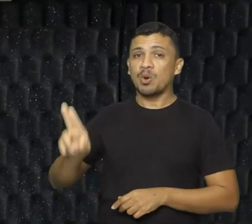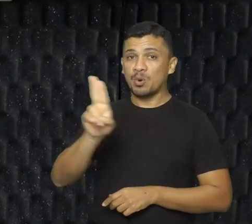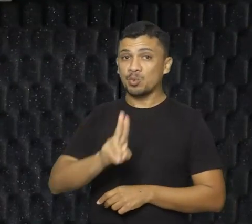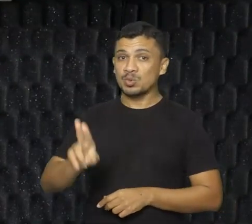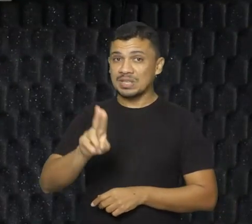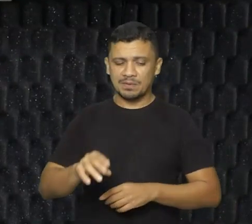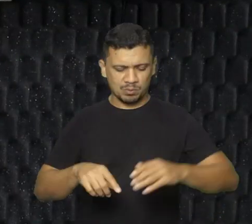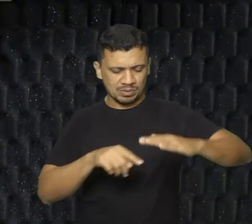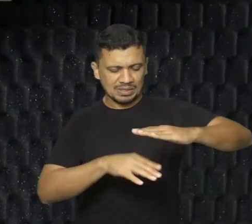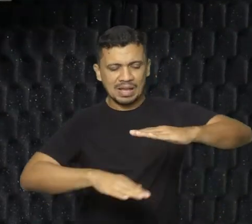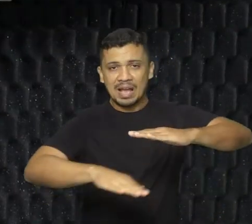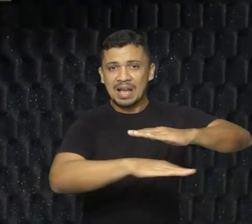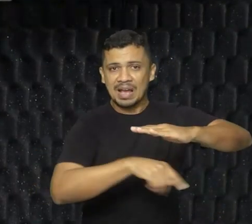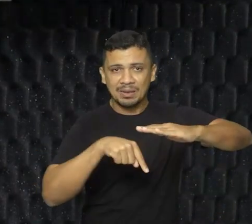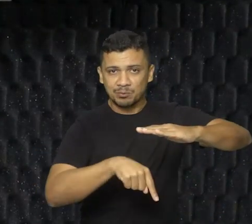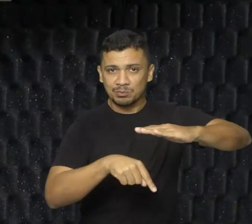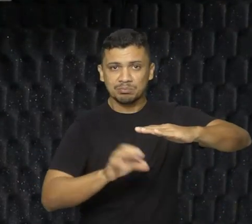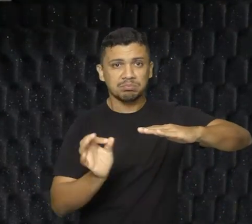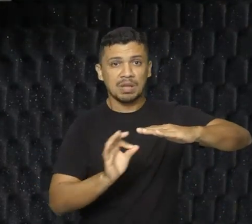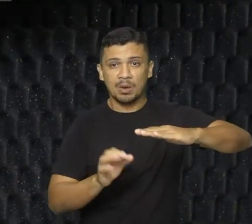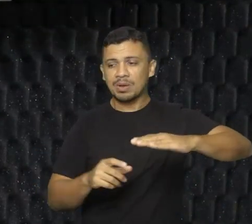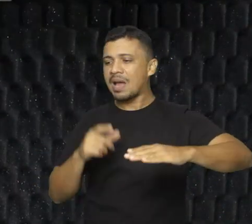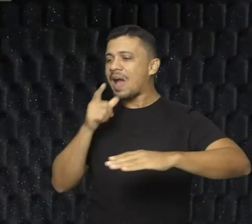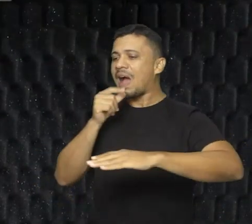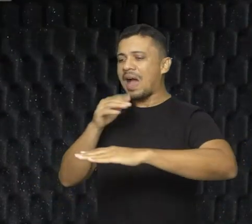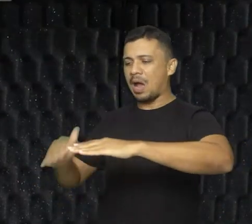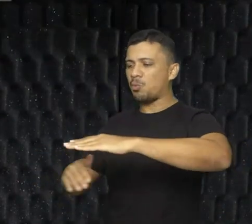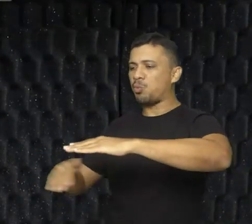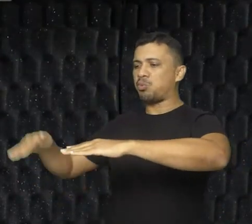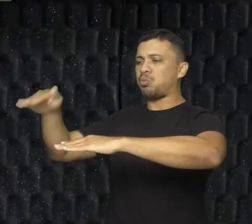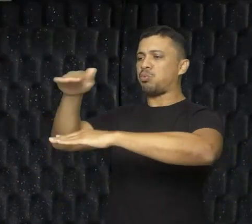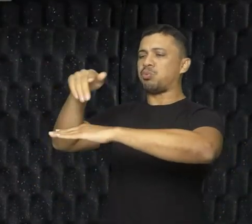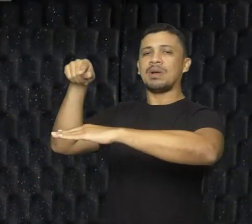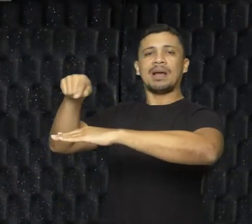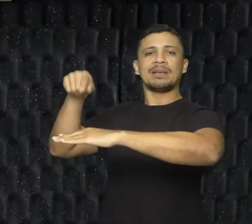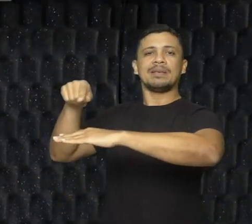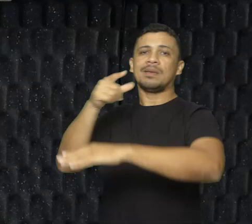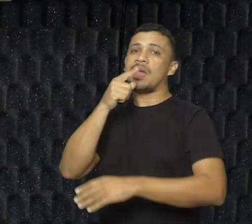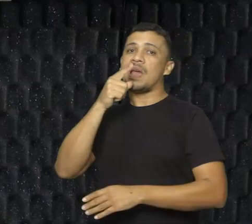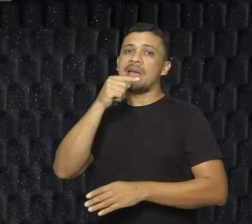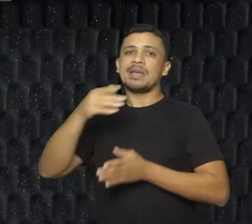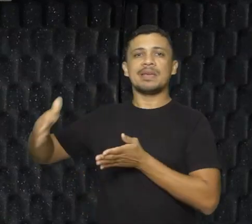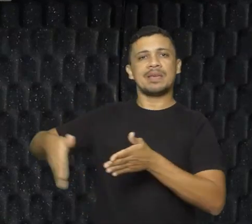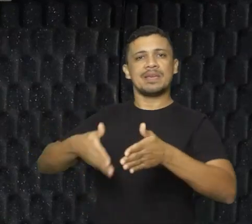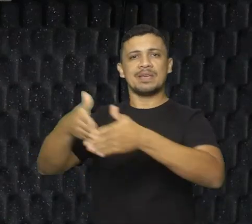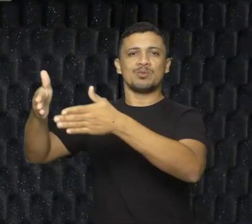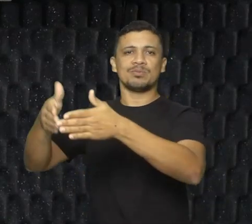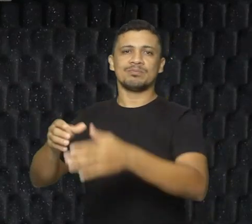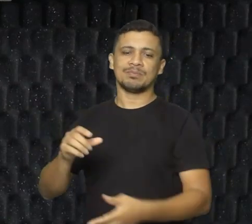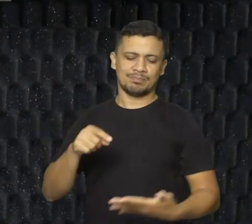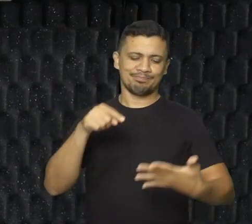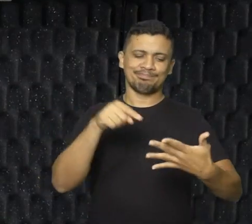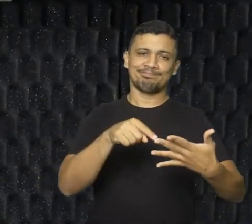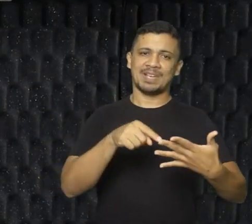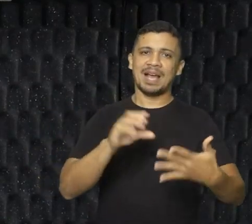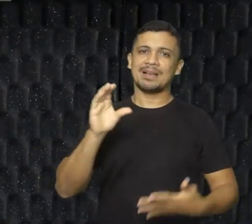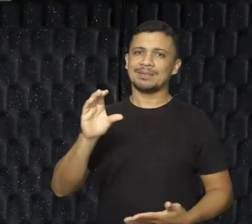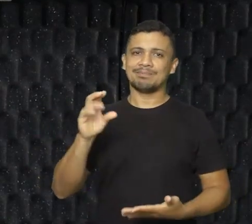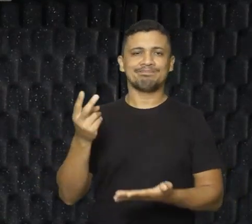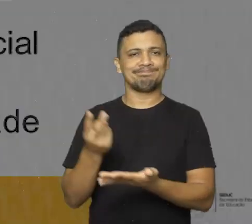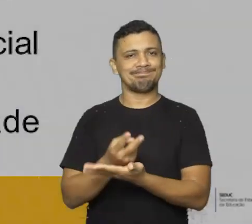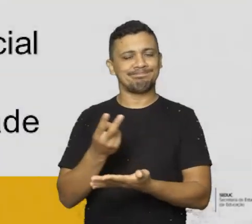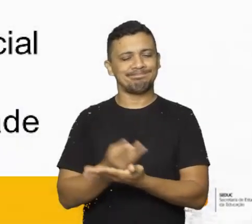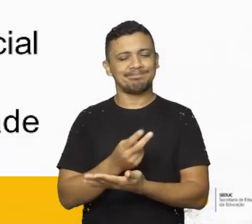não está no subsolo, ela está na superfície, através dos rios. Então, nesse ponto, a letra C também não atende nosso